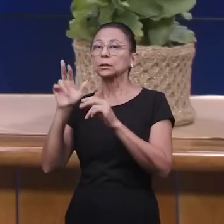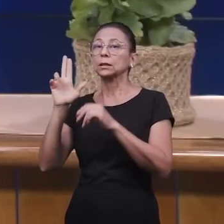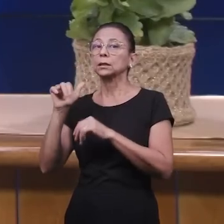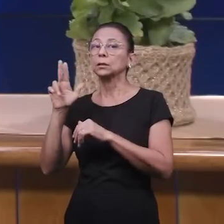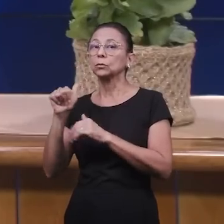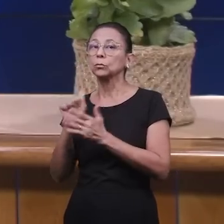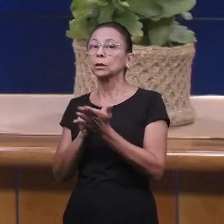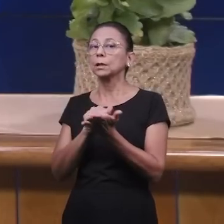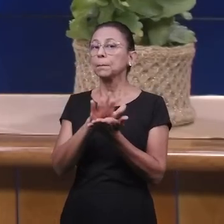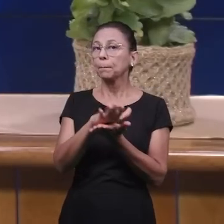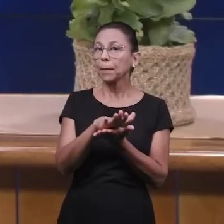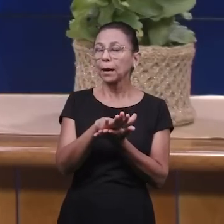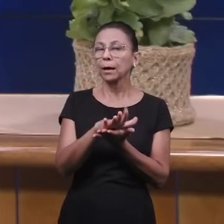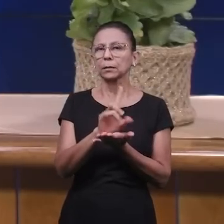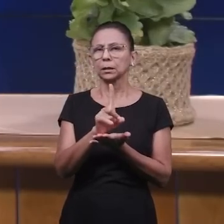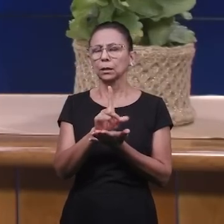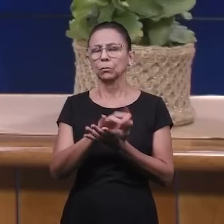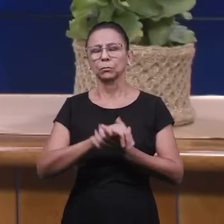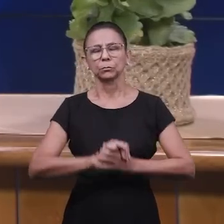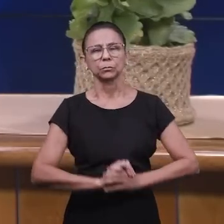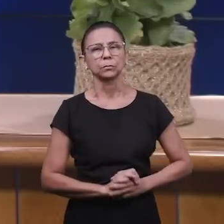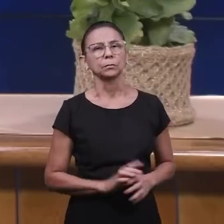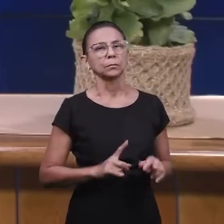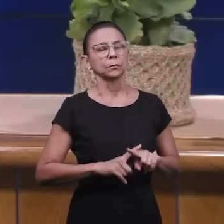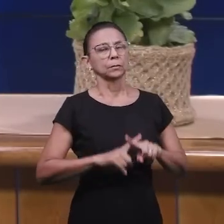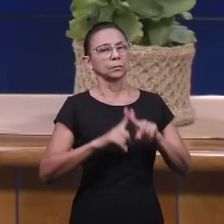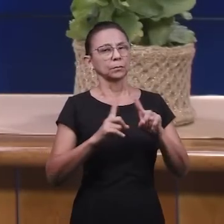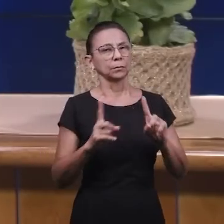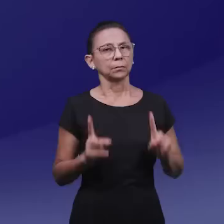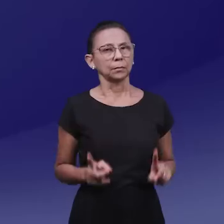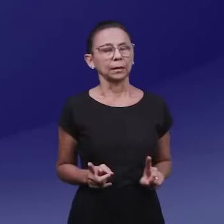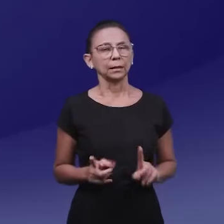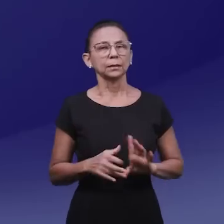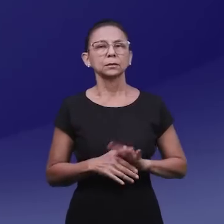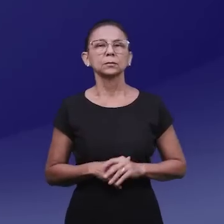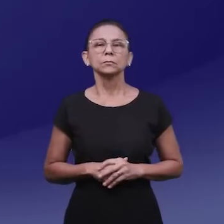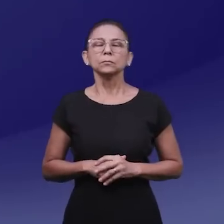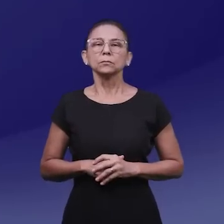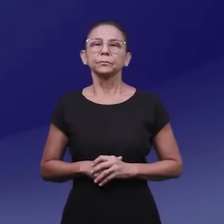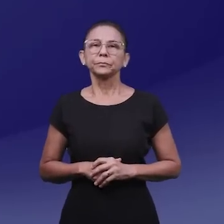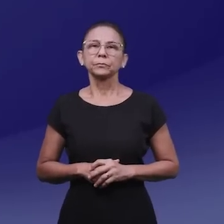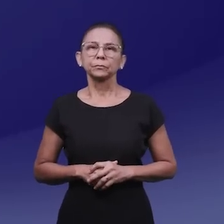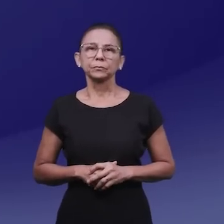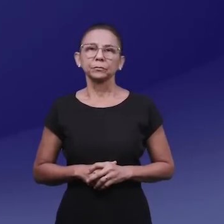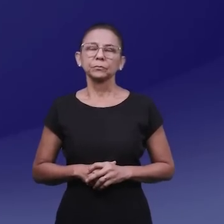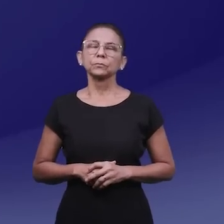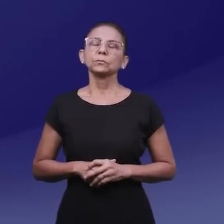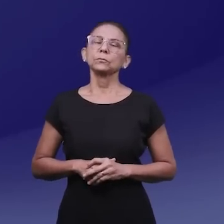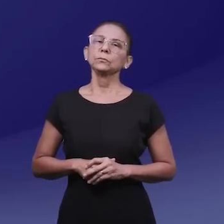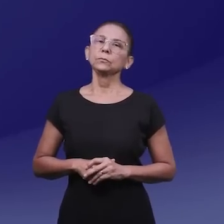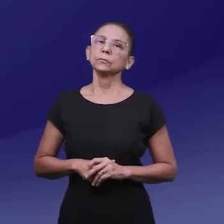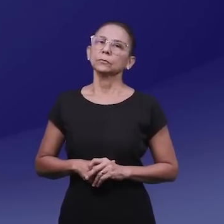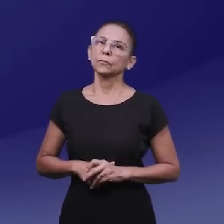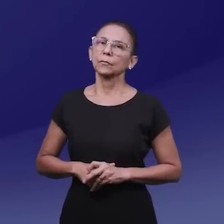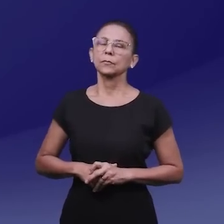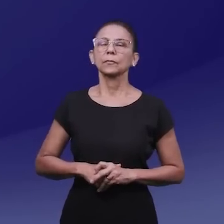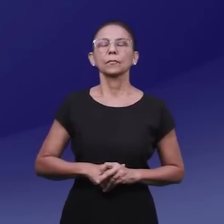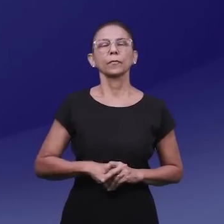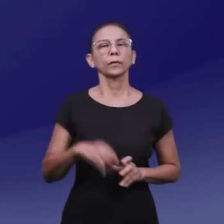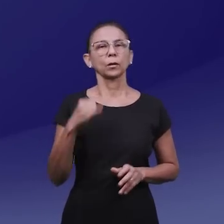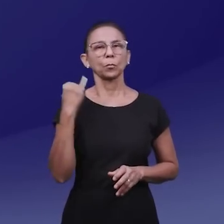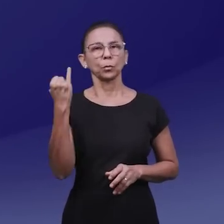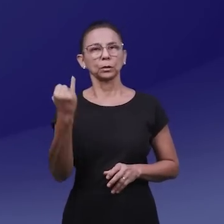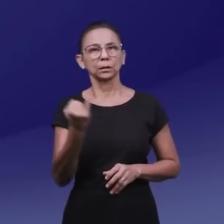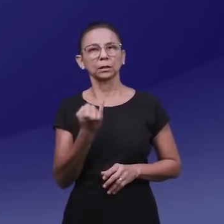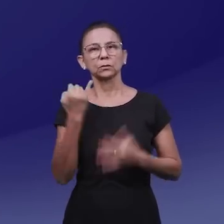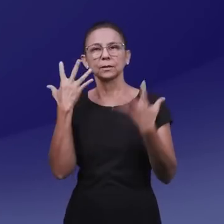continua vindo. Novidade de vida. Nós não vivemos do passado. As experiências que um dia mudaram a nossa vida, elas